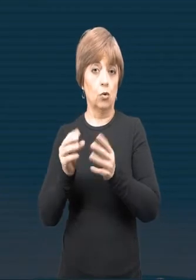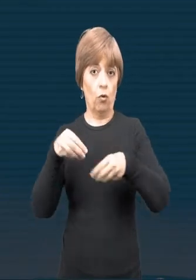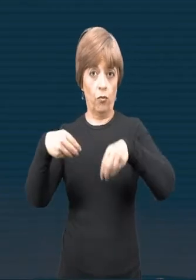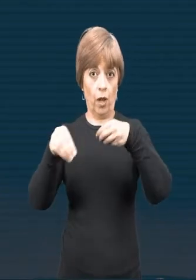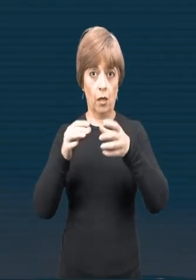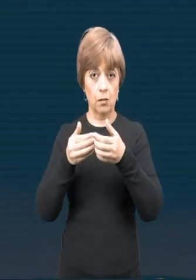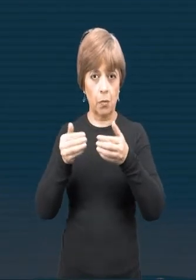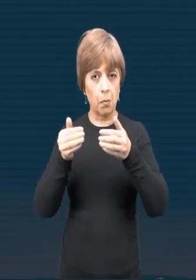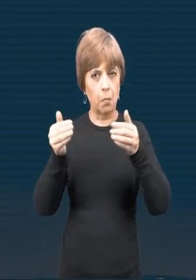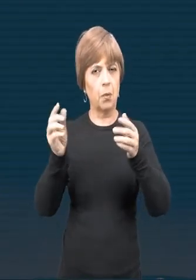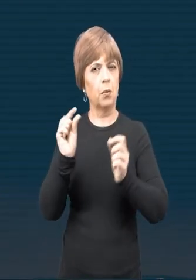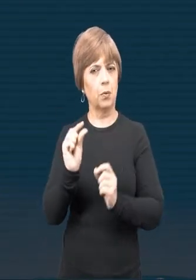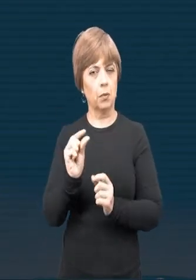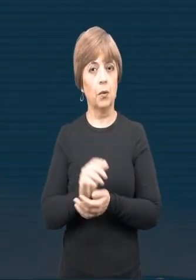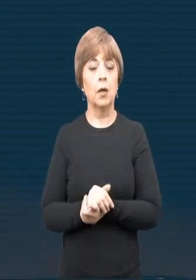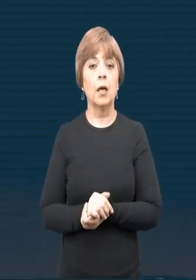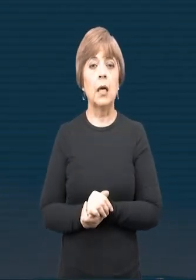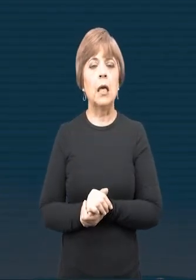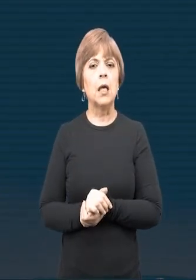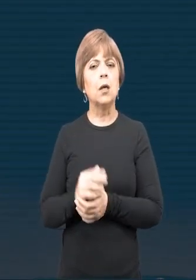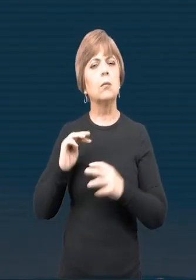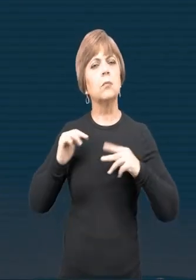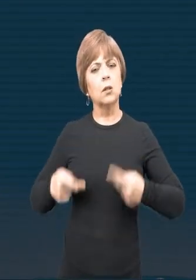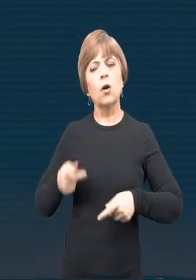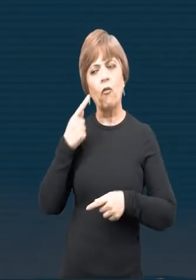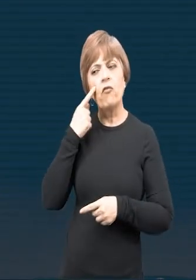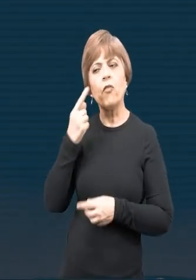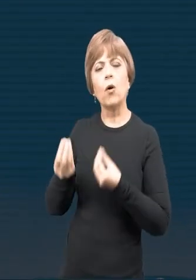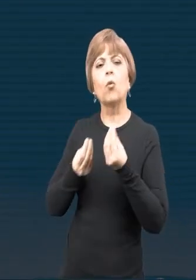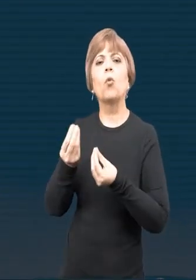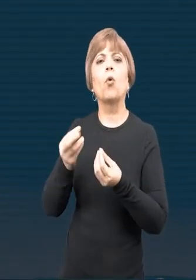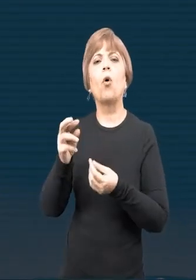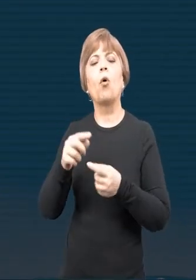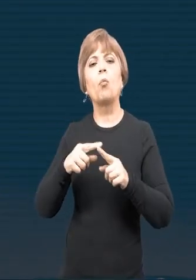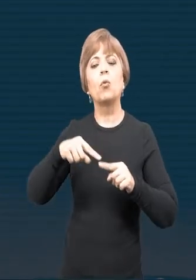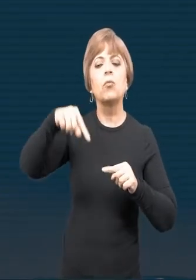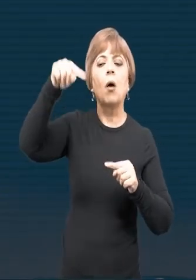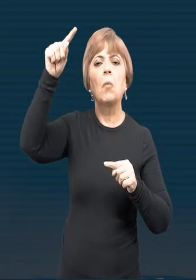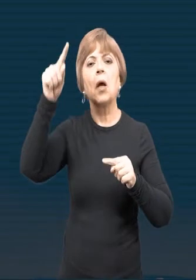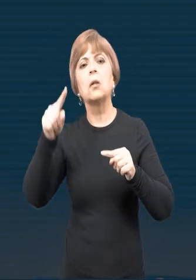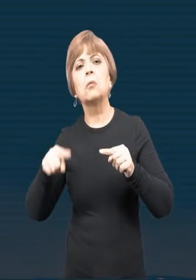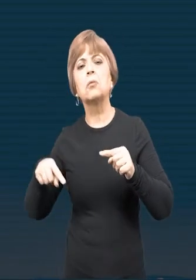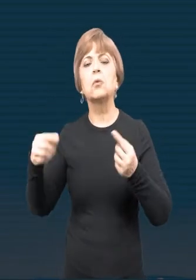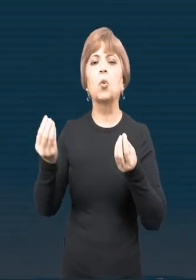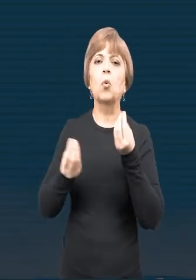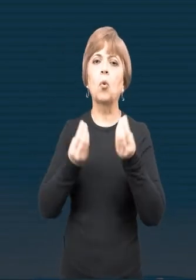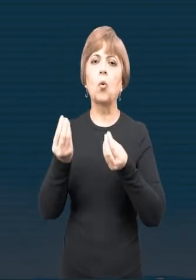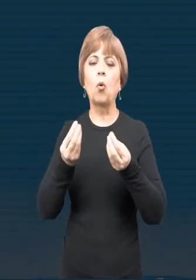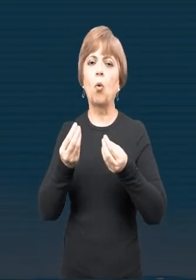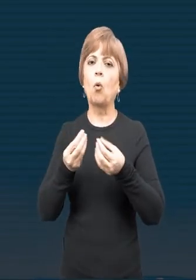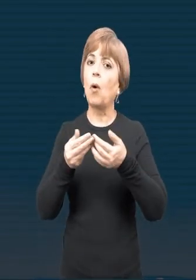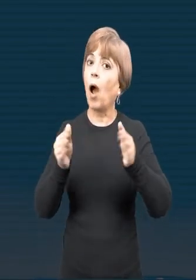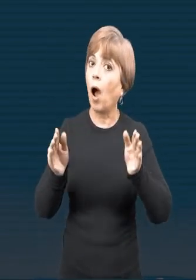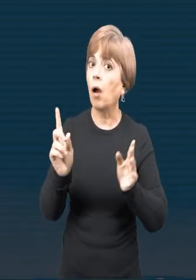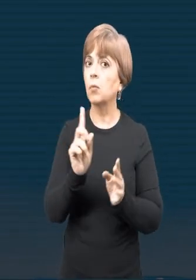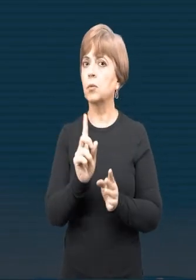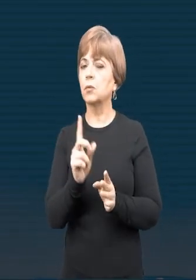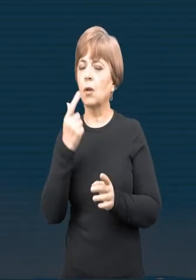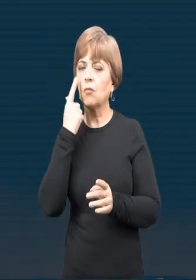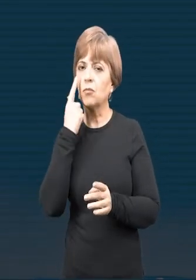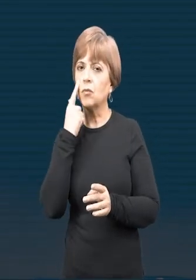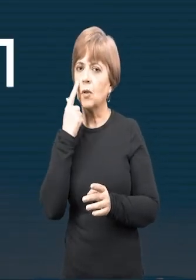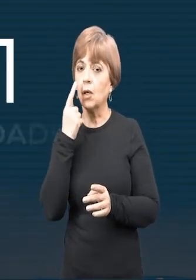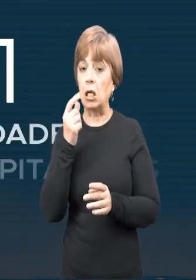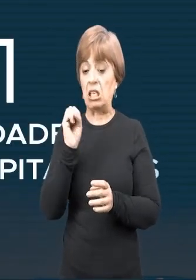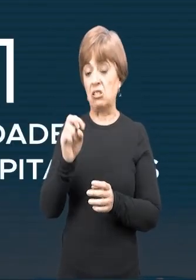Ministério Público vem acompanhando os resultados dessa flexibilização, vendo se há aumento expressivo da curva de contaminação,